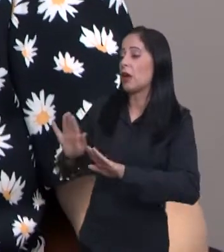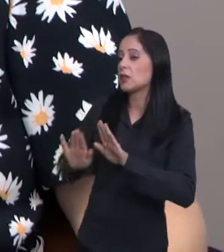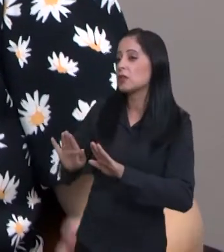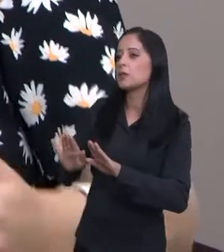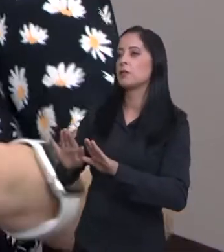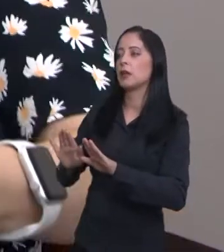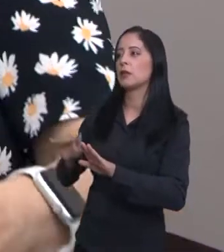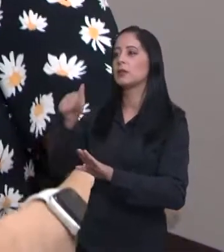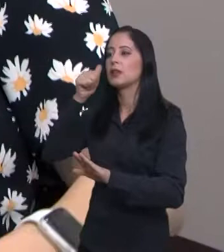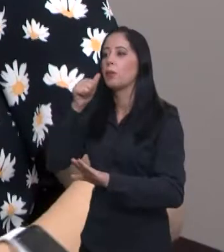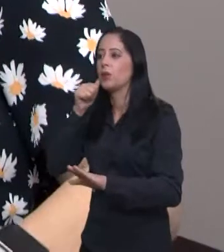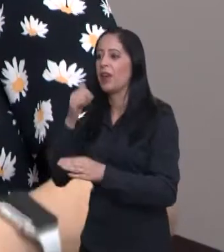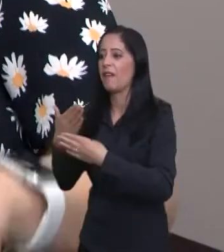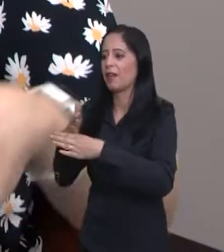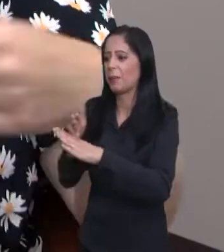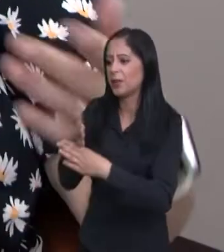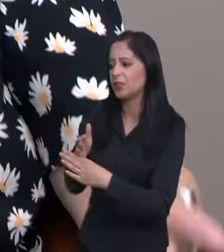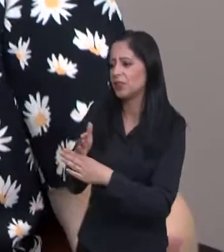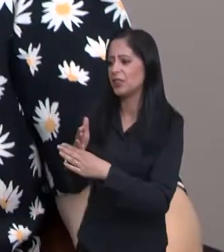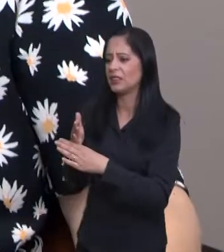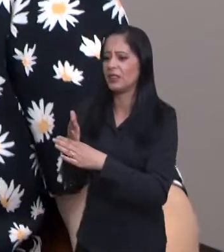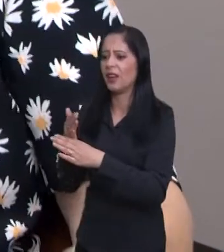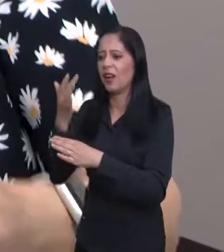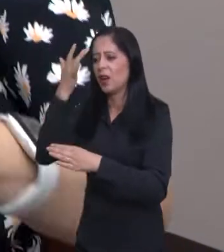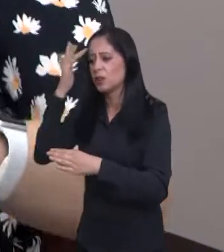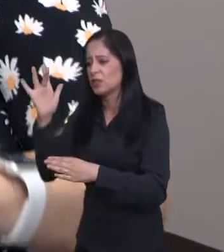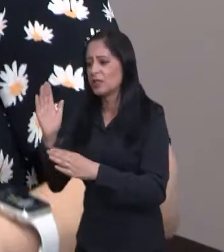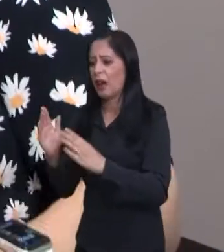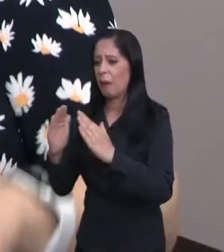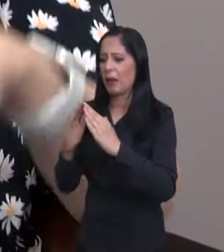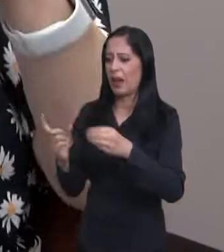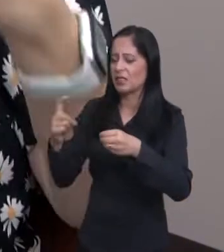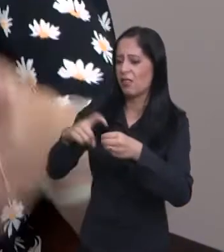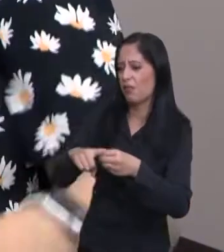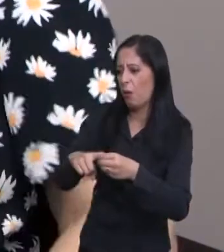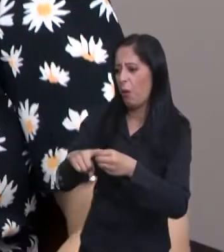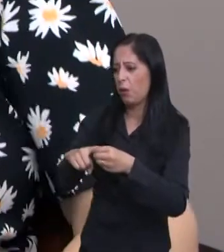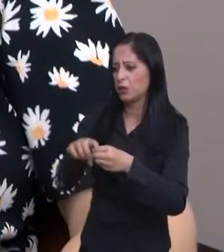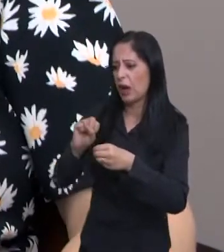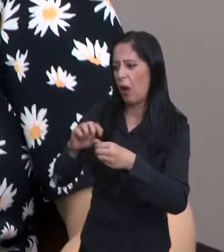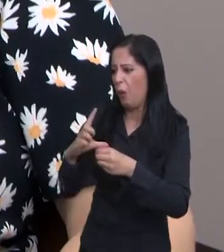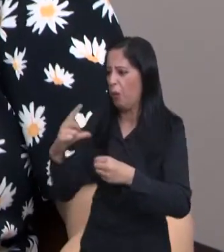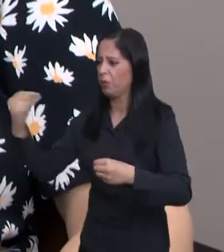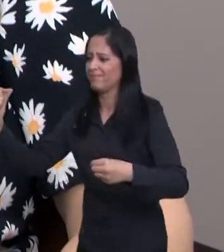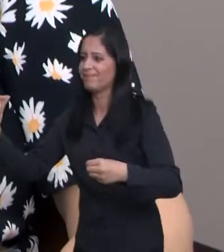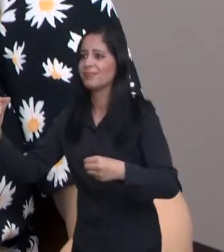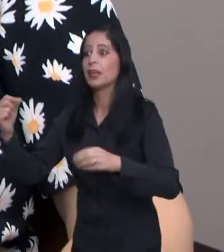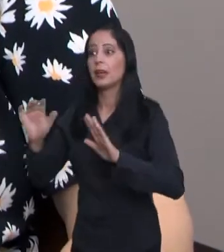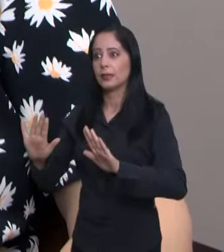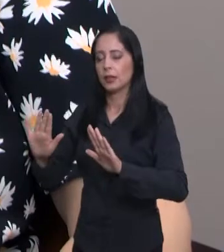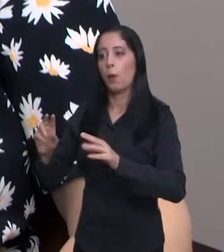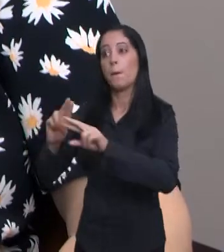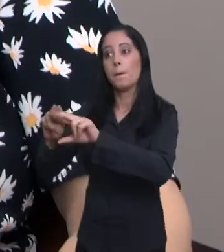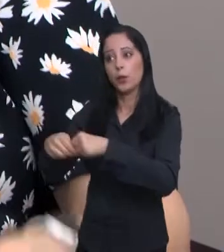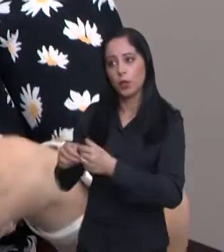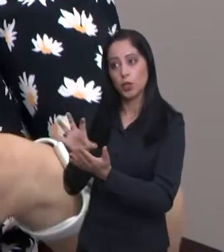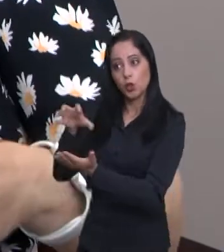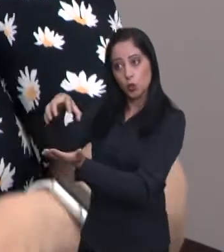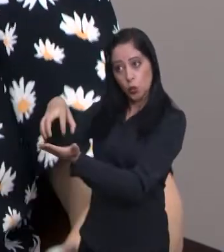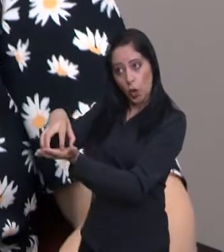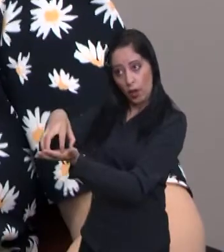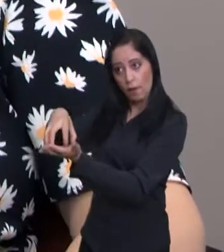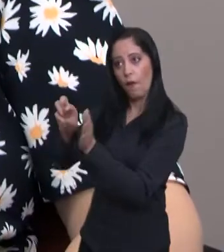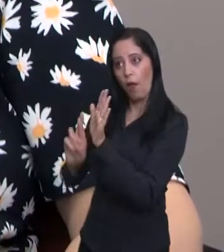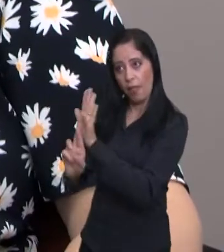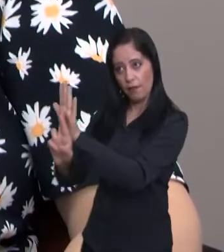ali perdida não sabe como fazer não sabe se volta para casa então ela ali ela vai receber todo o apoio necessário né